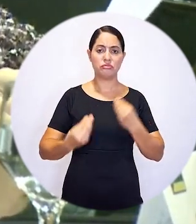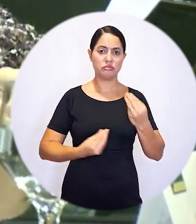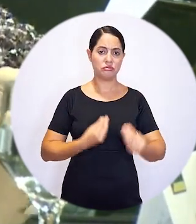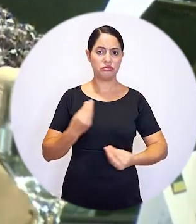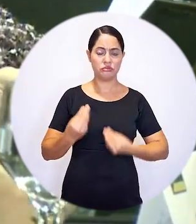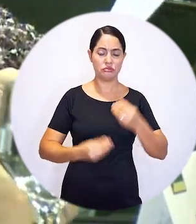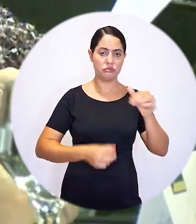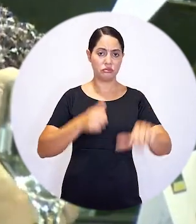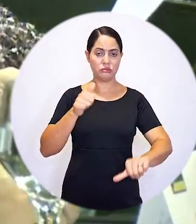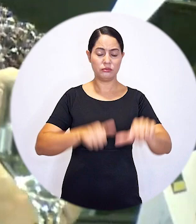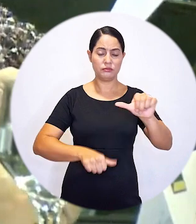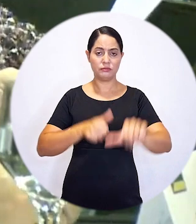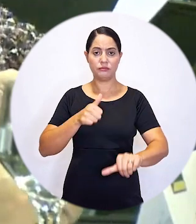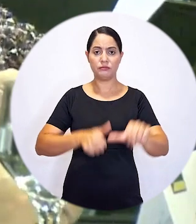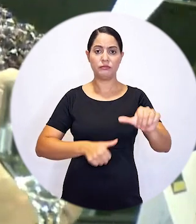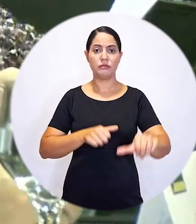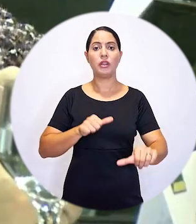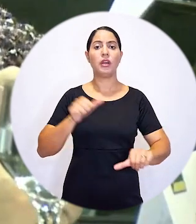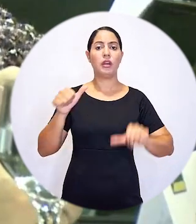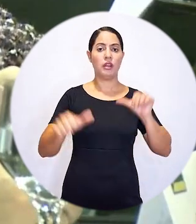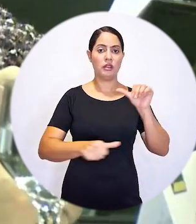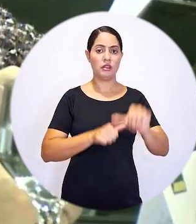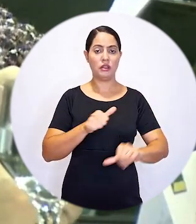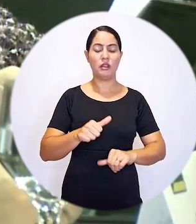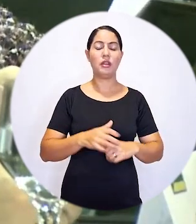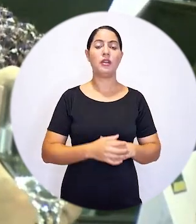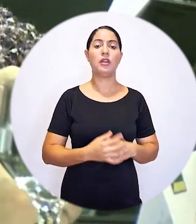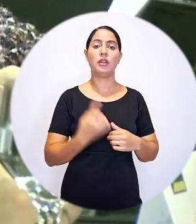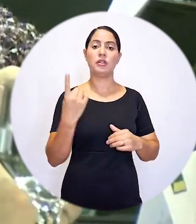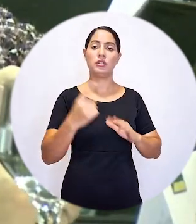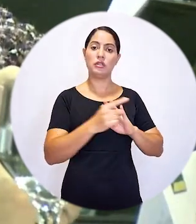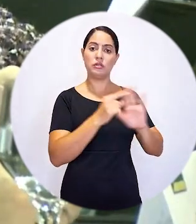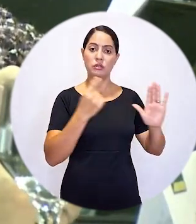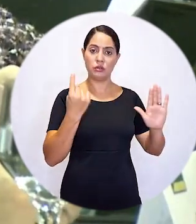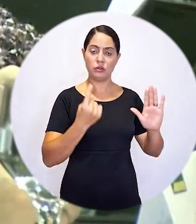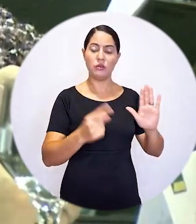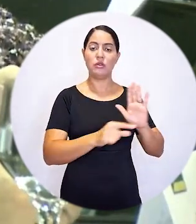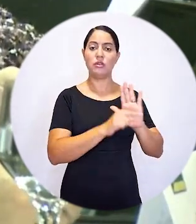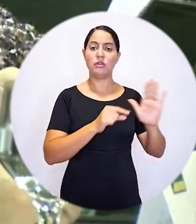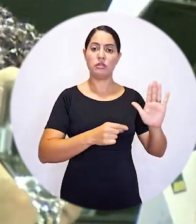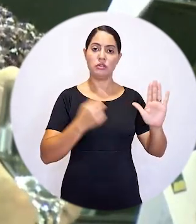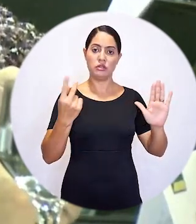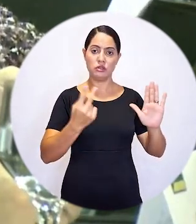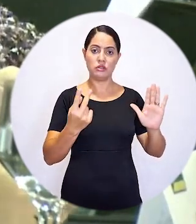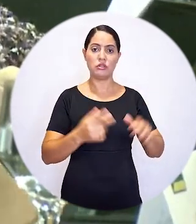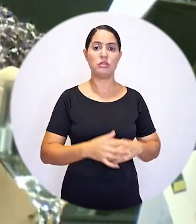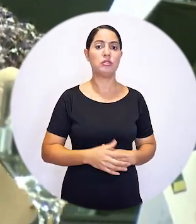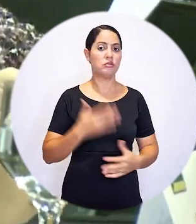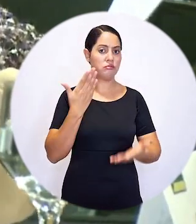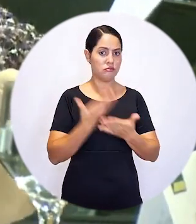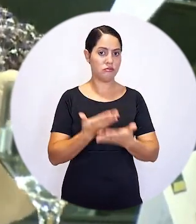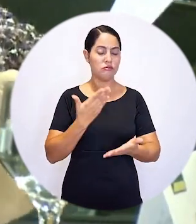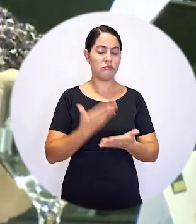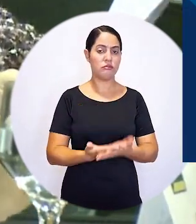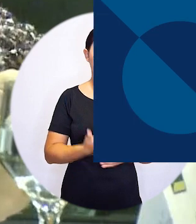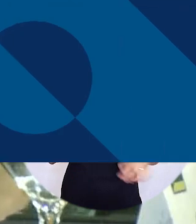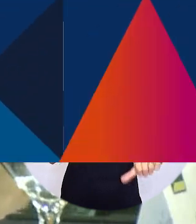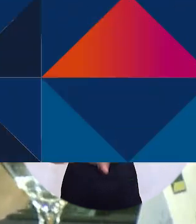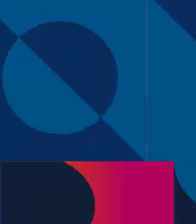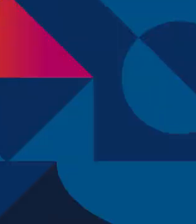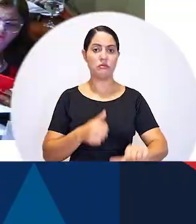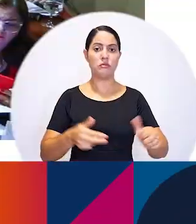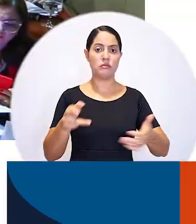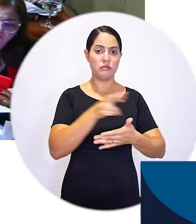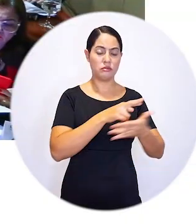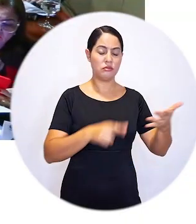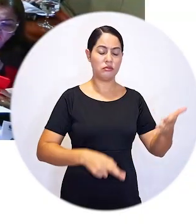no sentido de seu acolhimento e consequente alteração dos incisos 1 e 2 do dispositivo em estudo, que passarão a